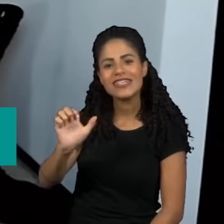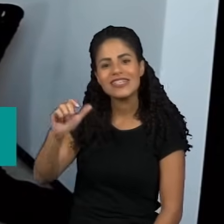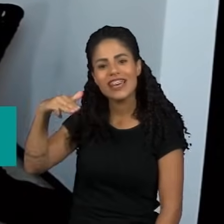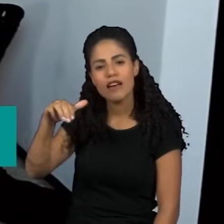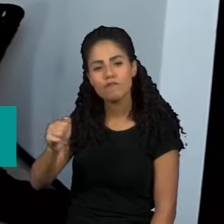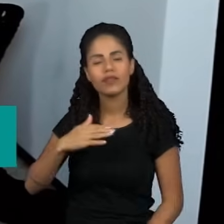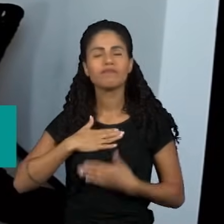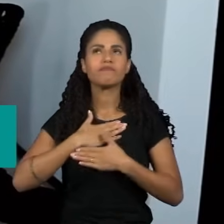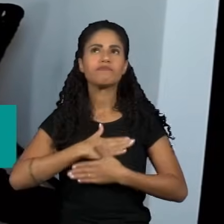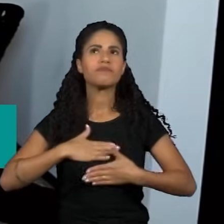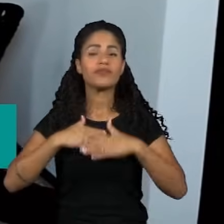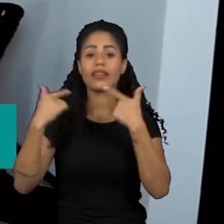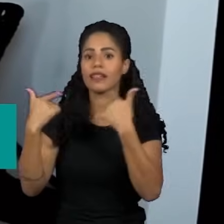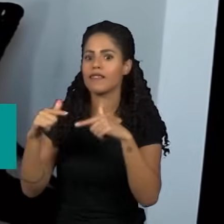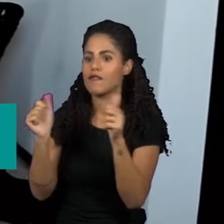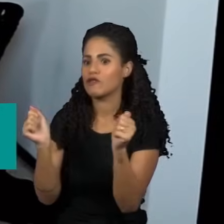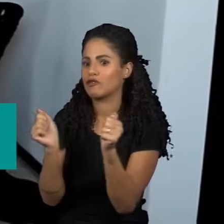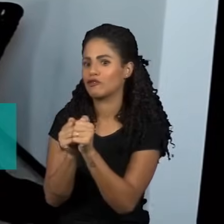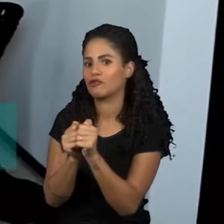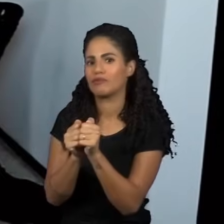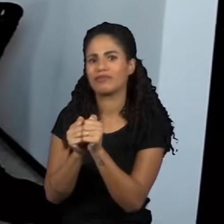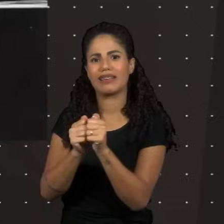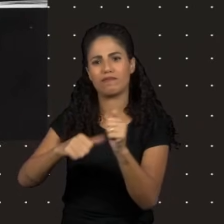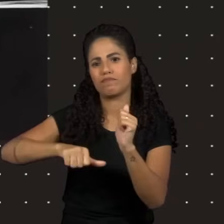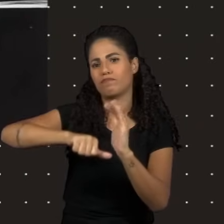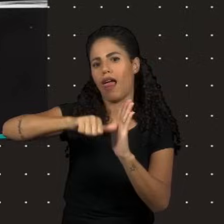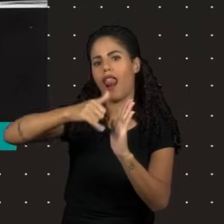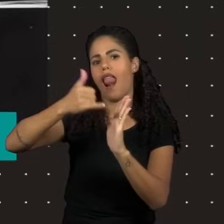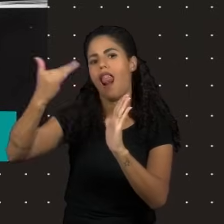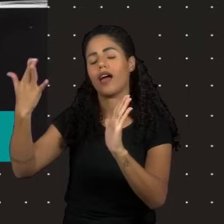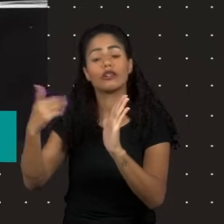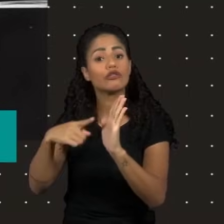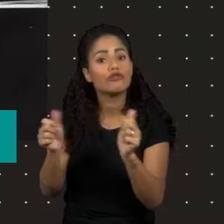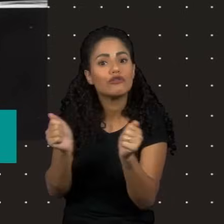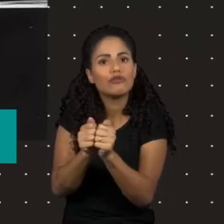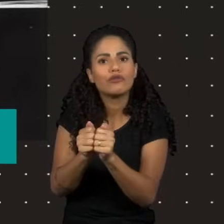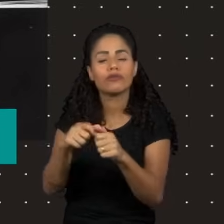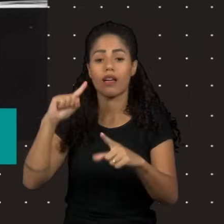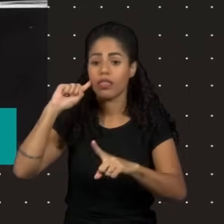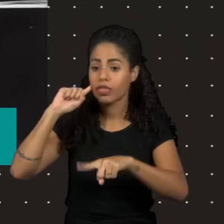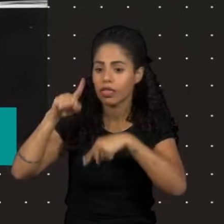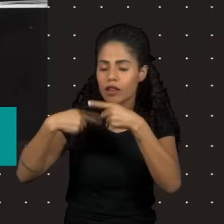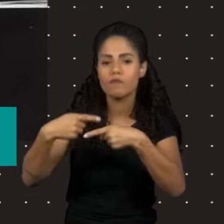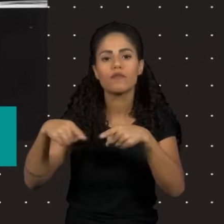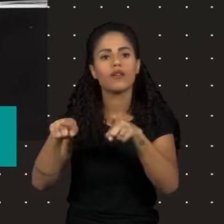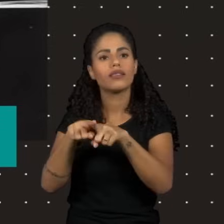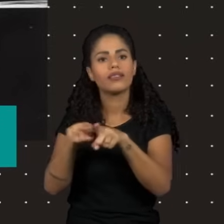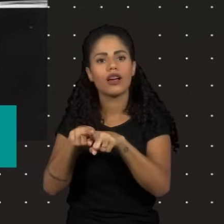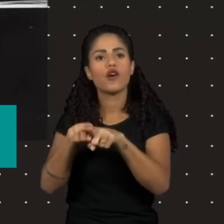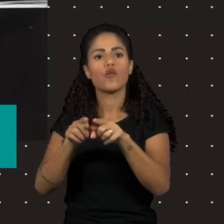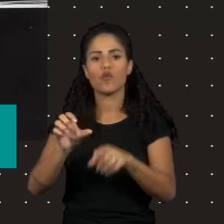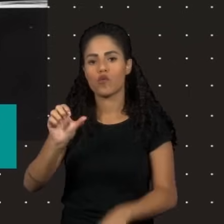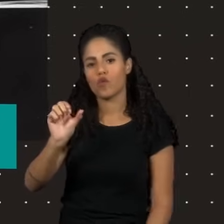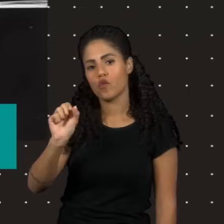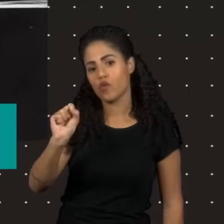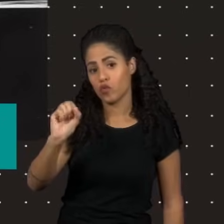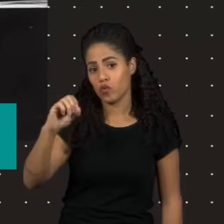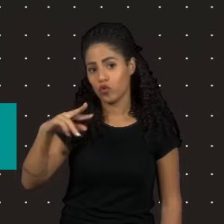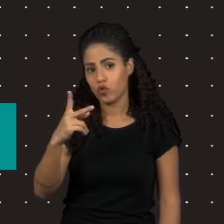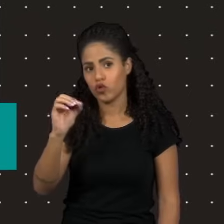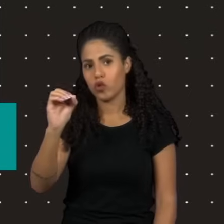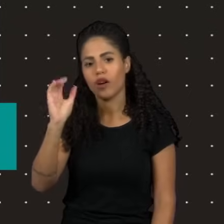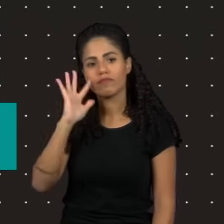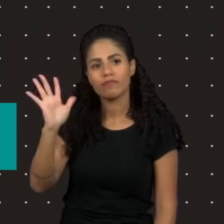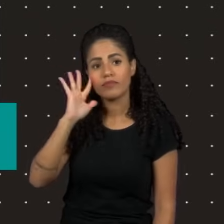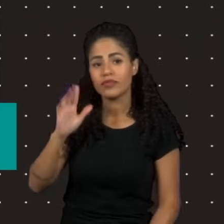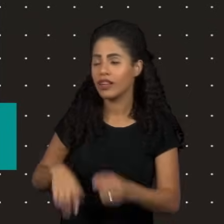prazer e o privilégio de trabalhar várias vezes com a Selma. Depois de fazer O Sonho de Valsa com a Ruth Rachu e O Sopro